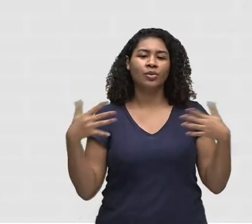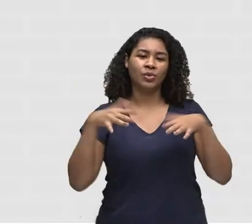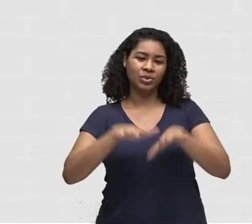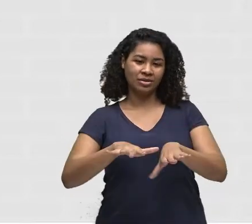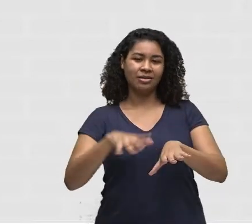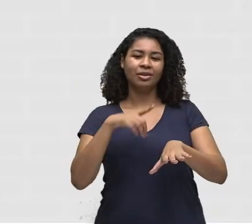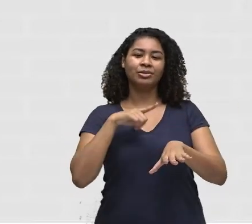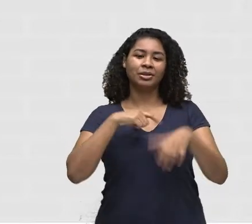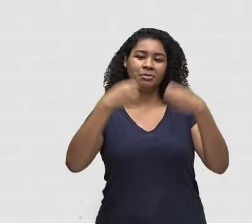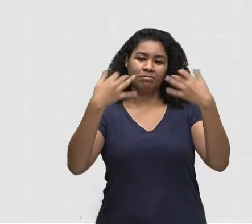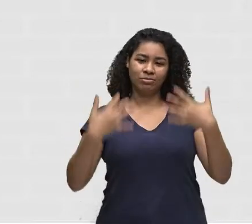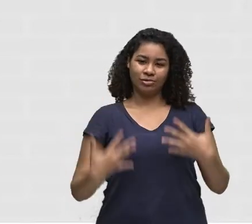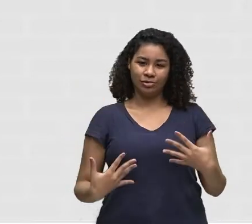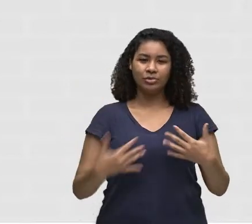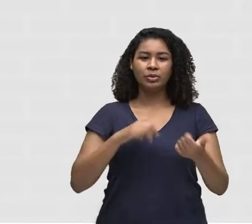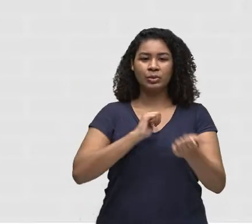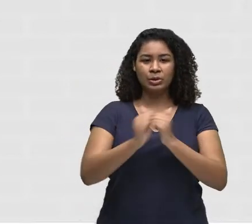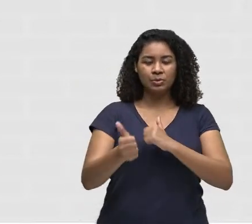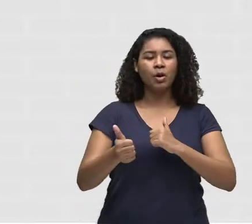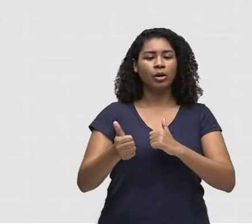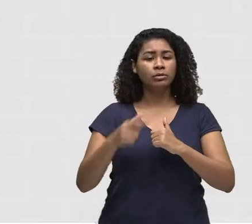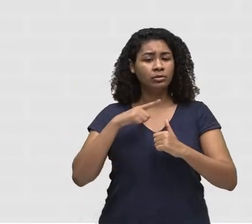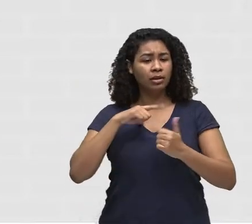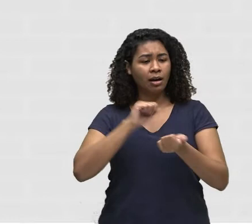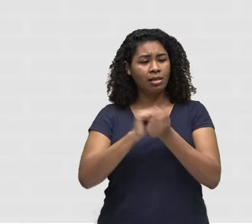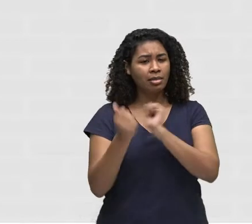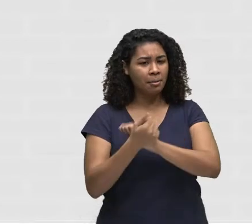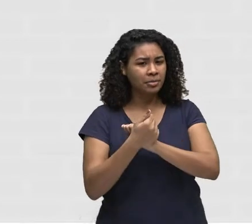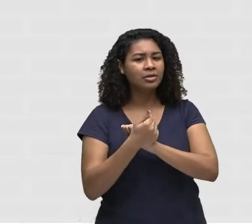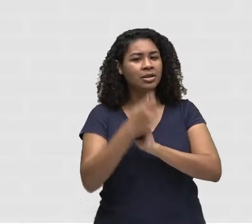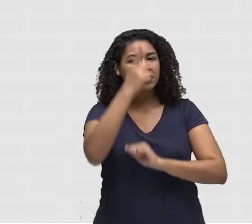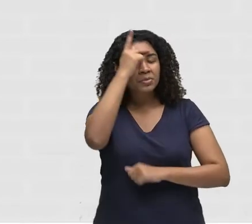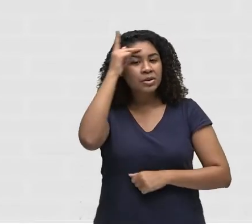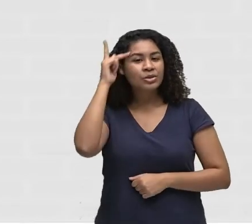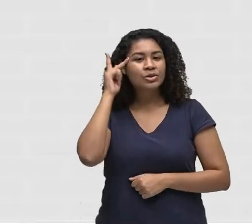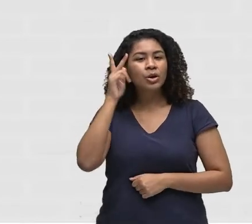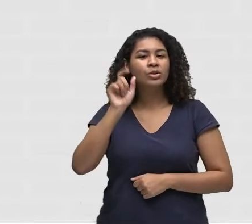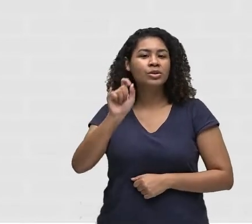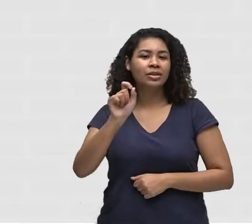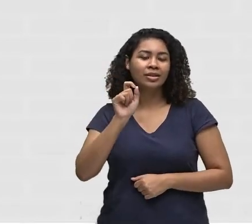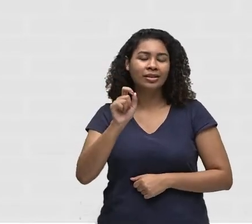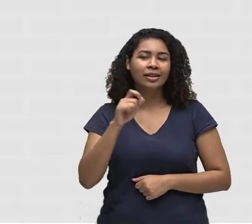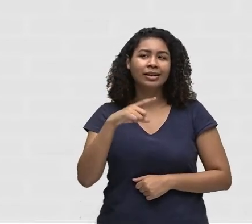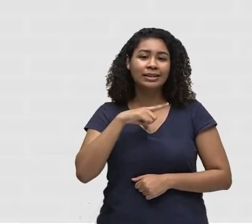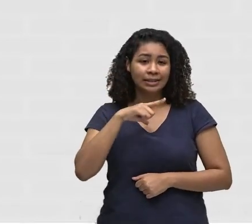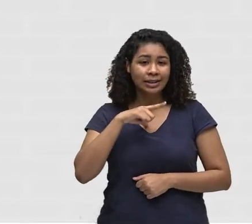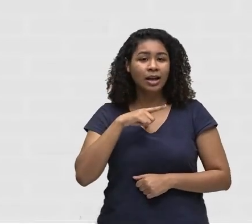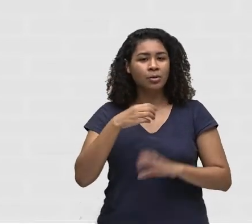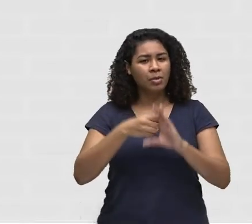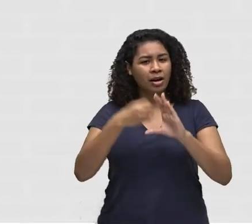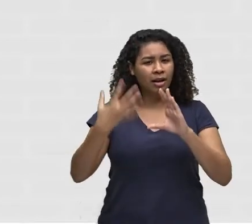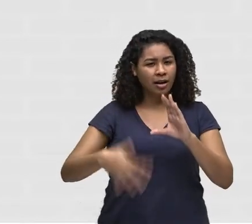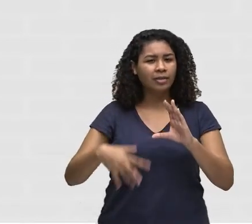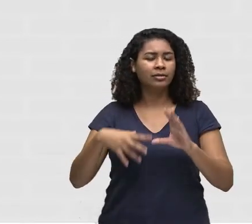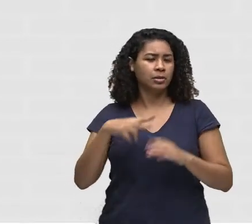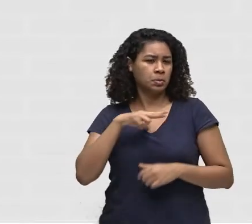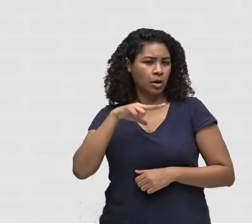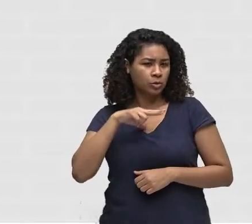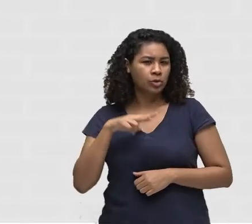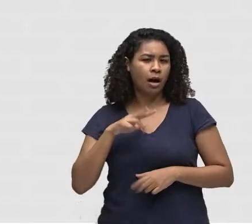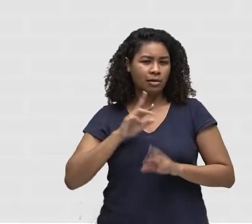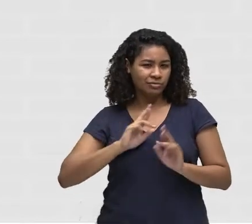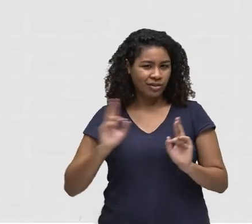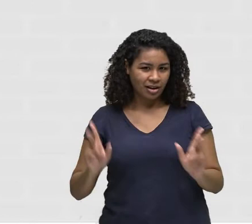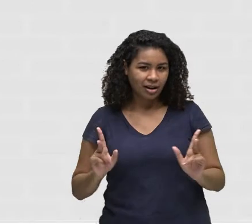tem esse aspecto do esporte se adequar às pessoas que de repente apresentam alguma característica peculiar, né?